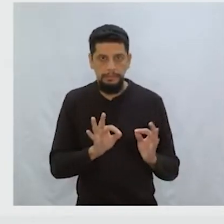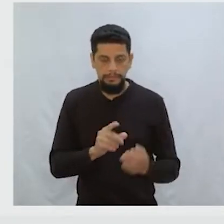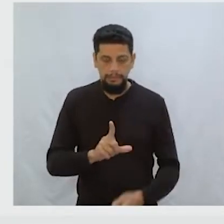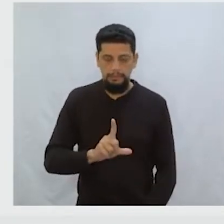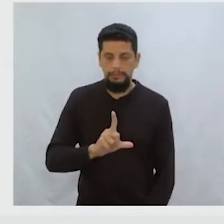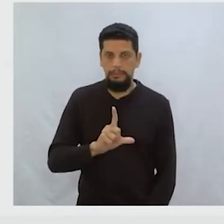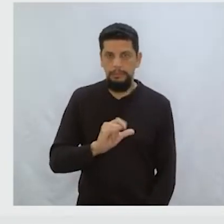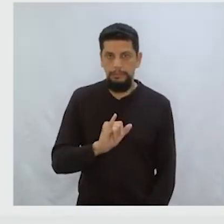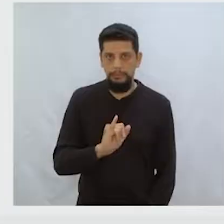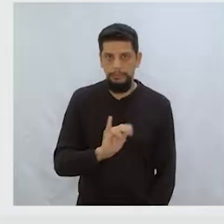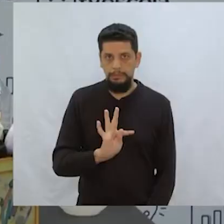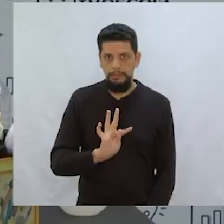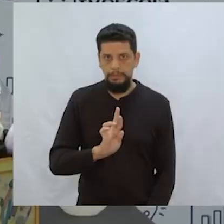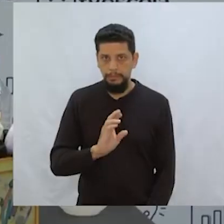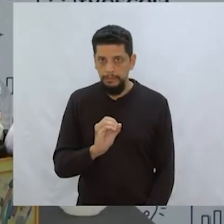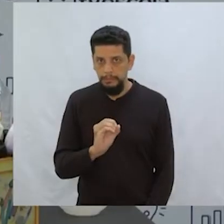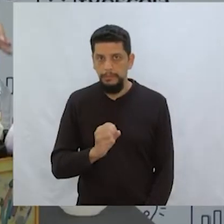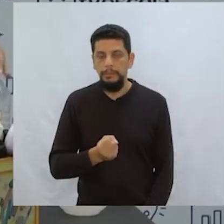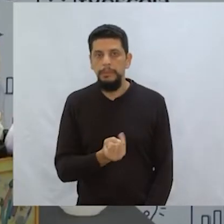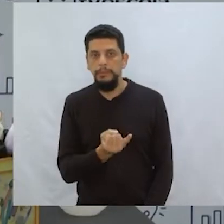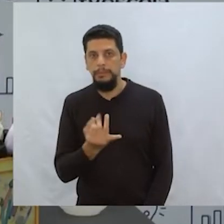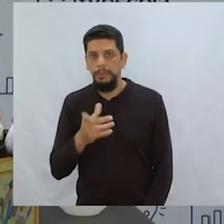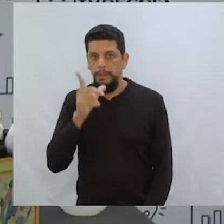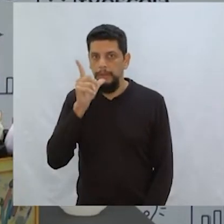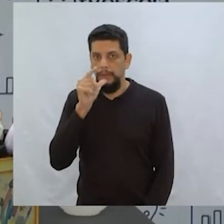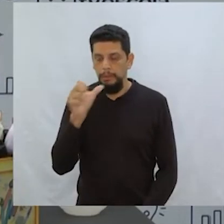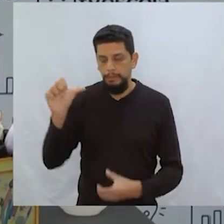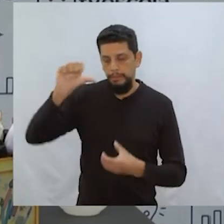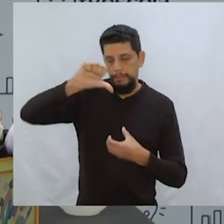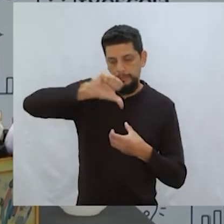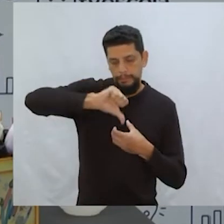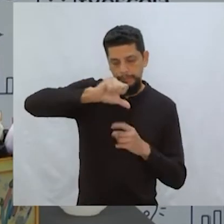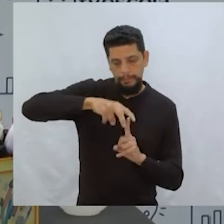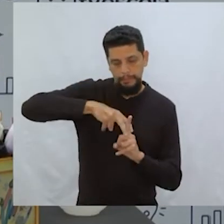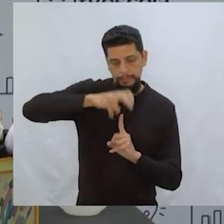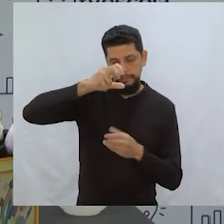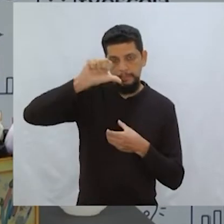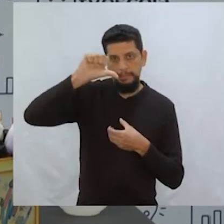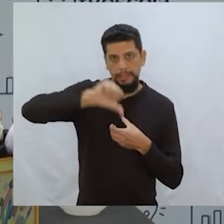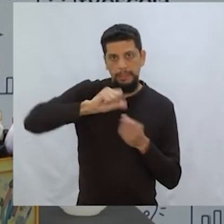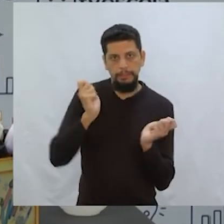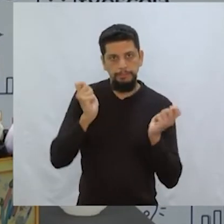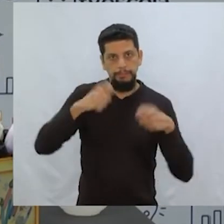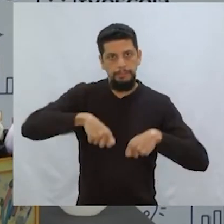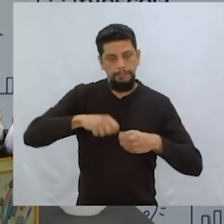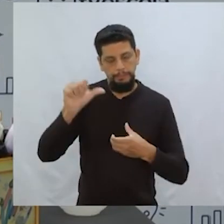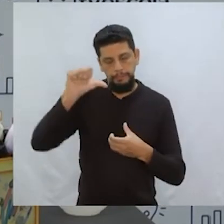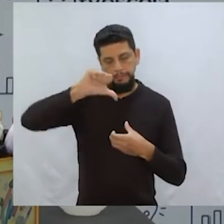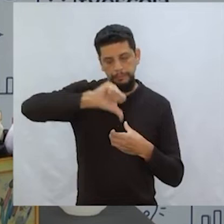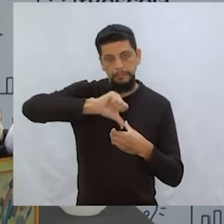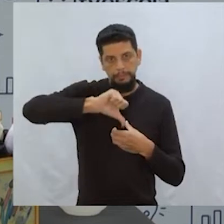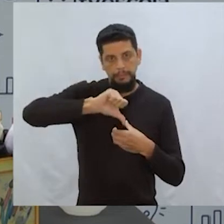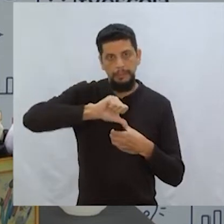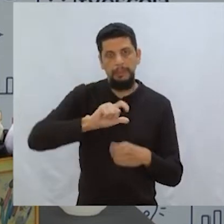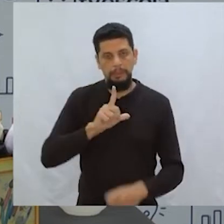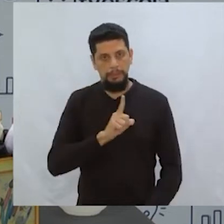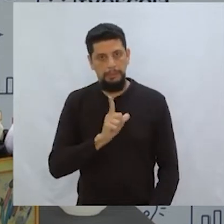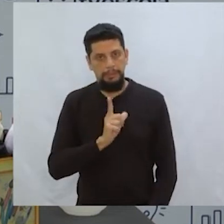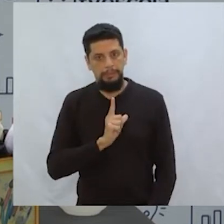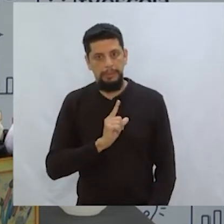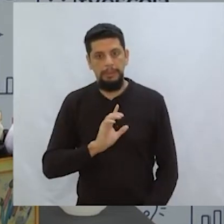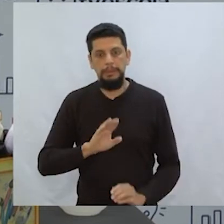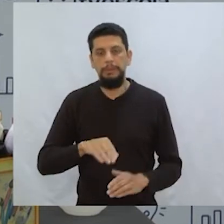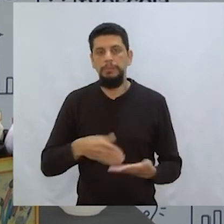chamada litro. Então, a quantidade de água que eu coloco numa garrafa é a capacidade que ela